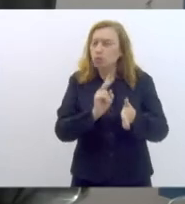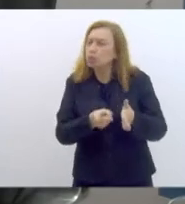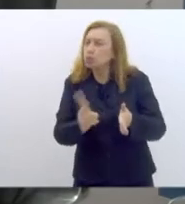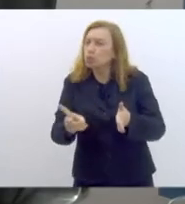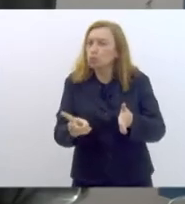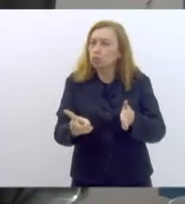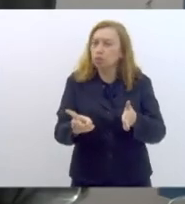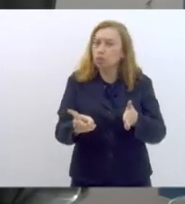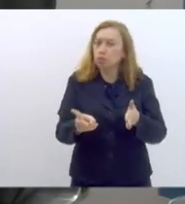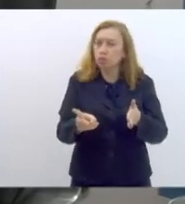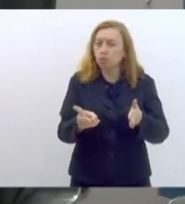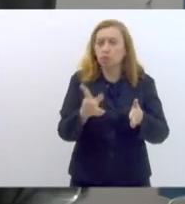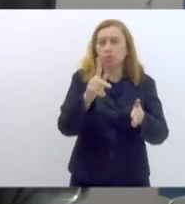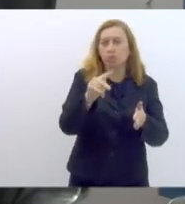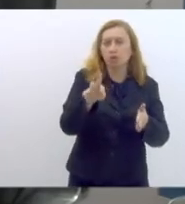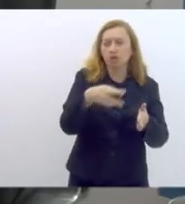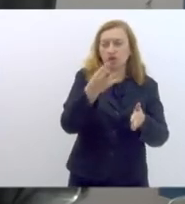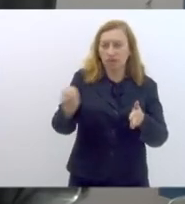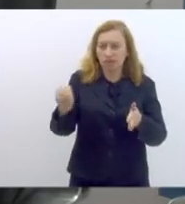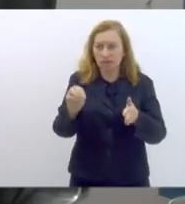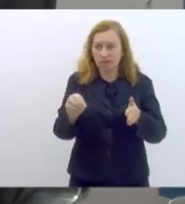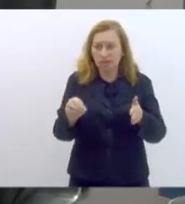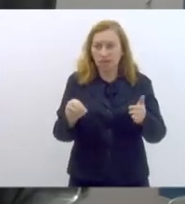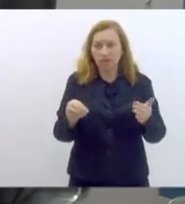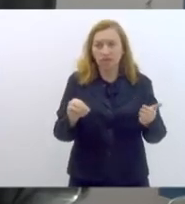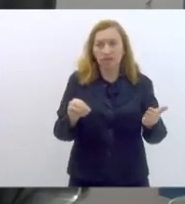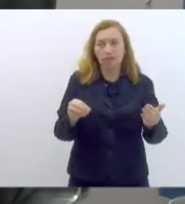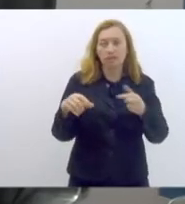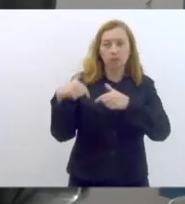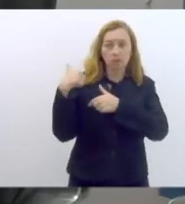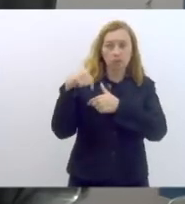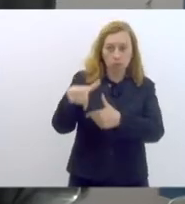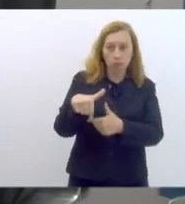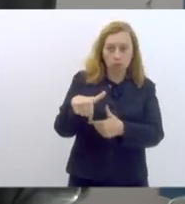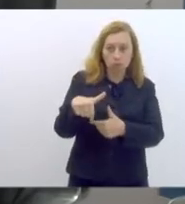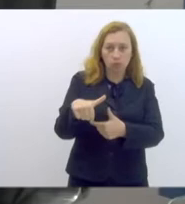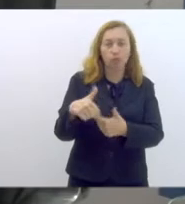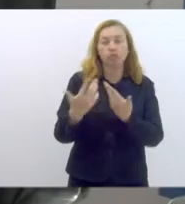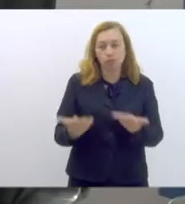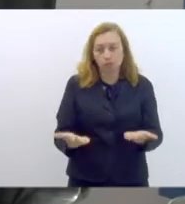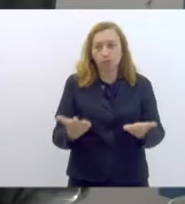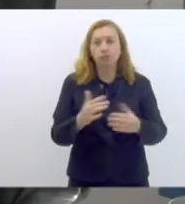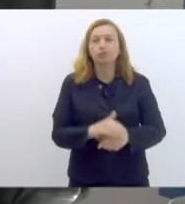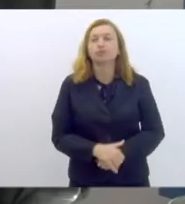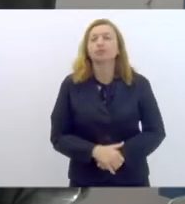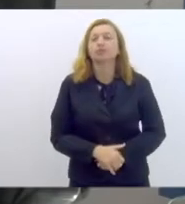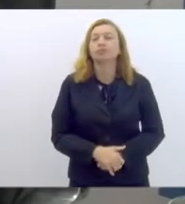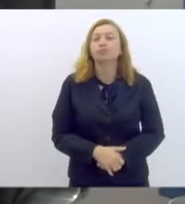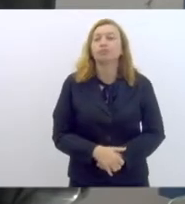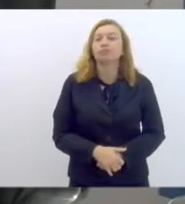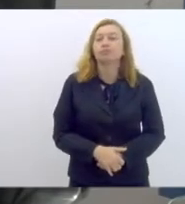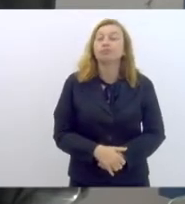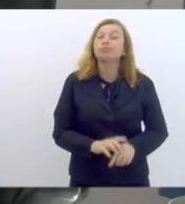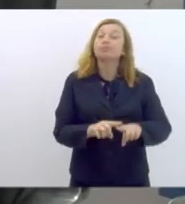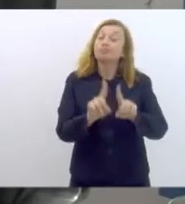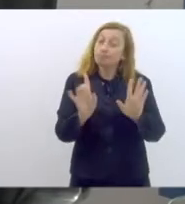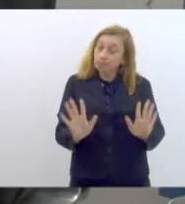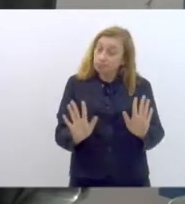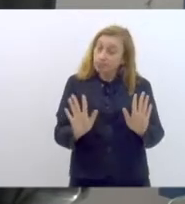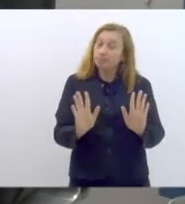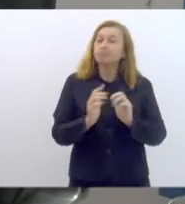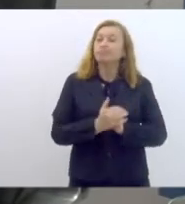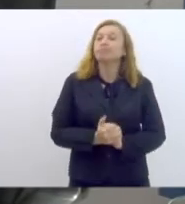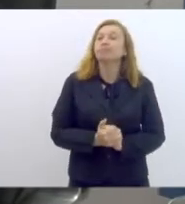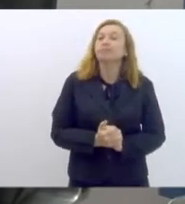bota projeções extremamente conservadoras, né? Conservadoras. Mas, de qualquer